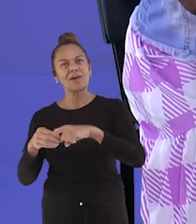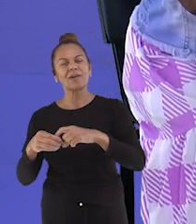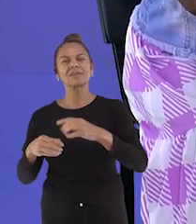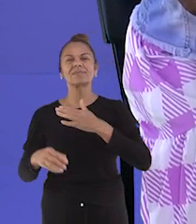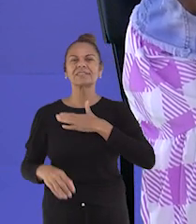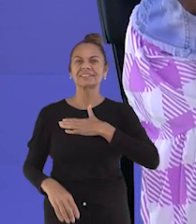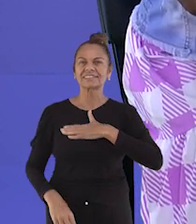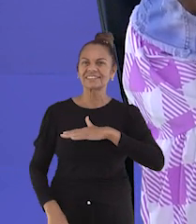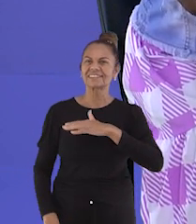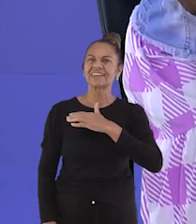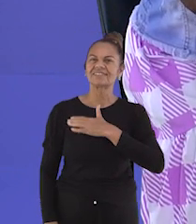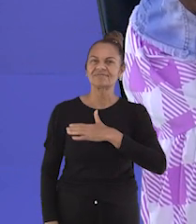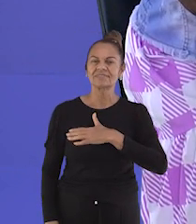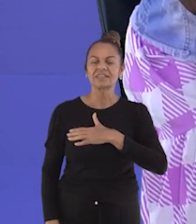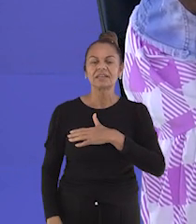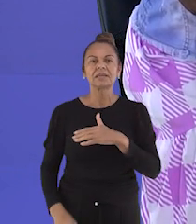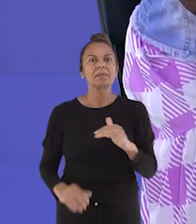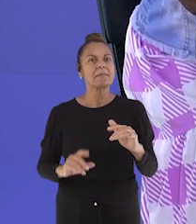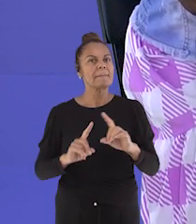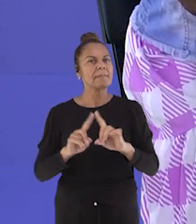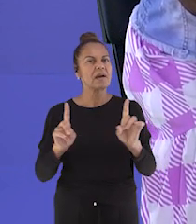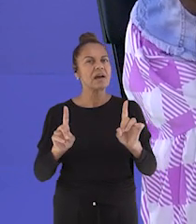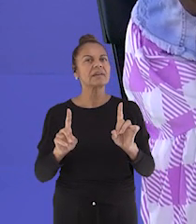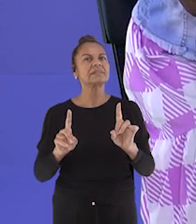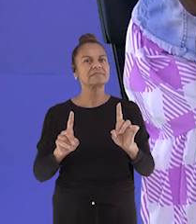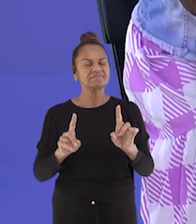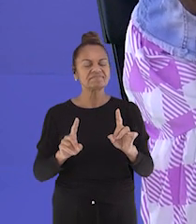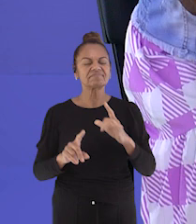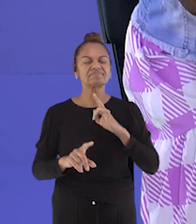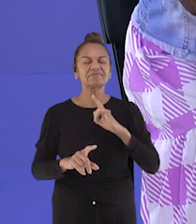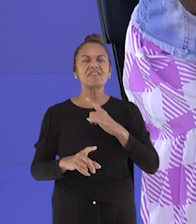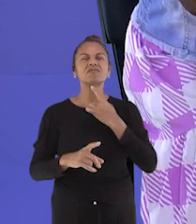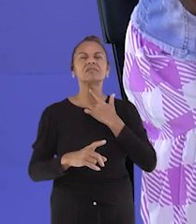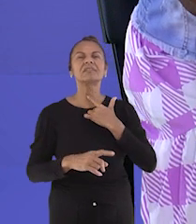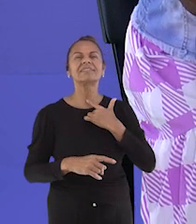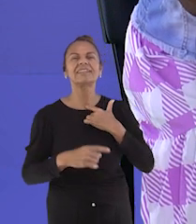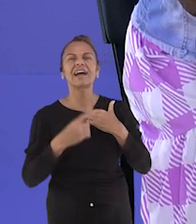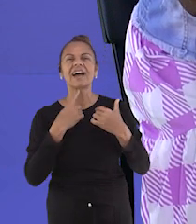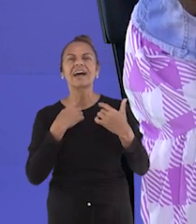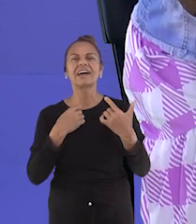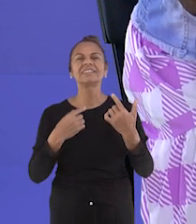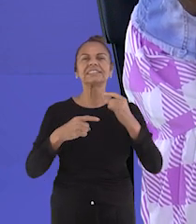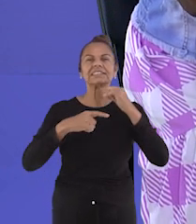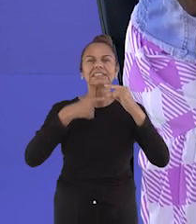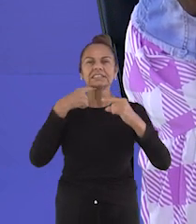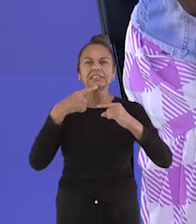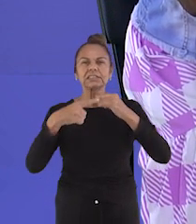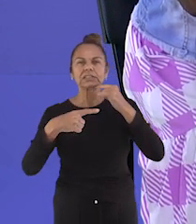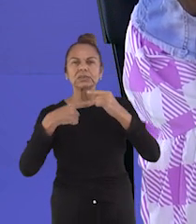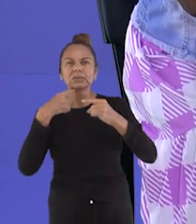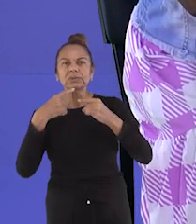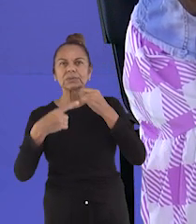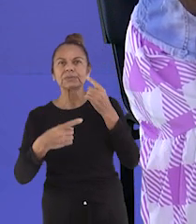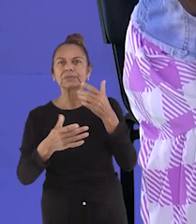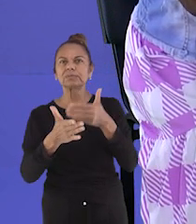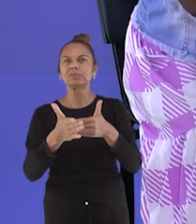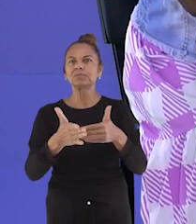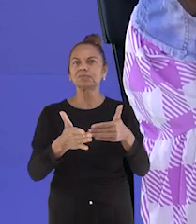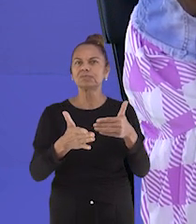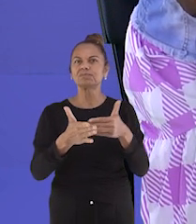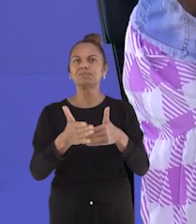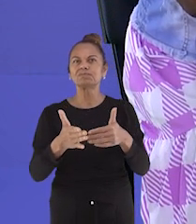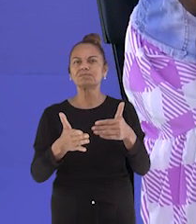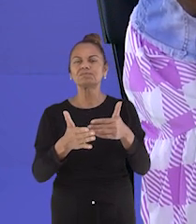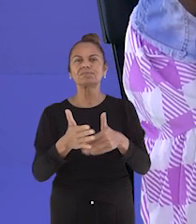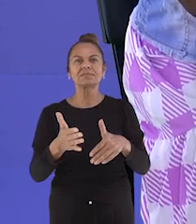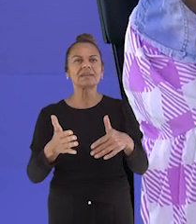dura. Mas eles tinham sede de aprender, de tirar toda aquela dúvida que ficava na cabeça deles,